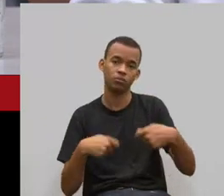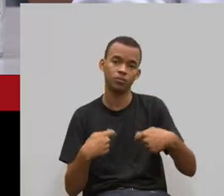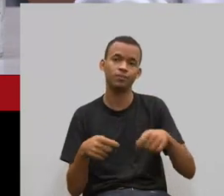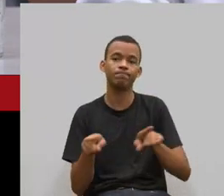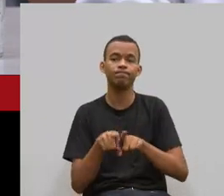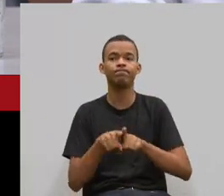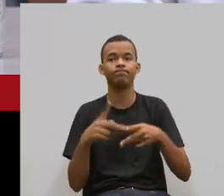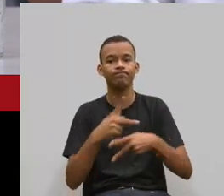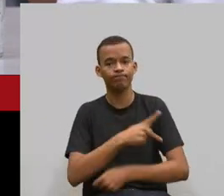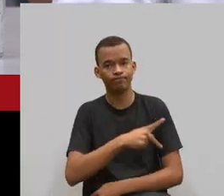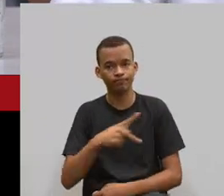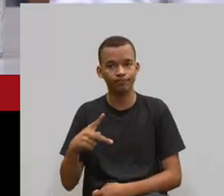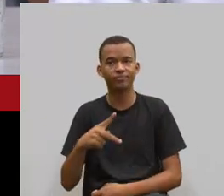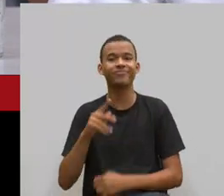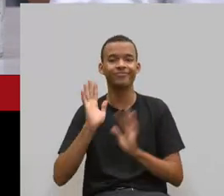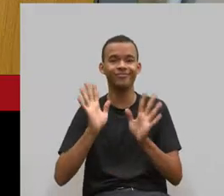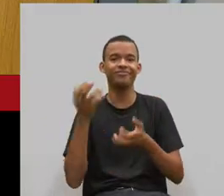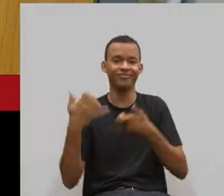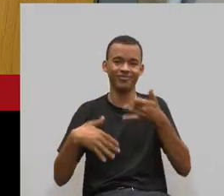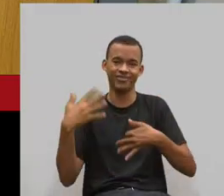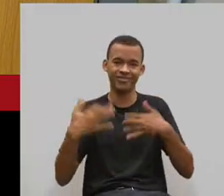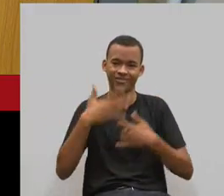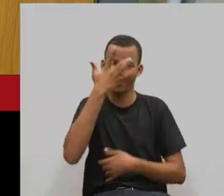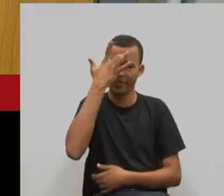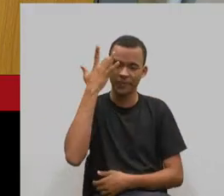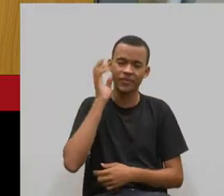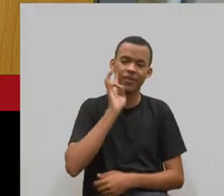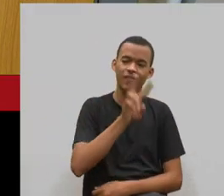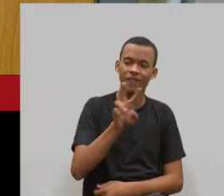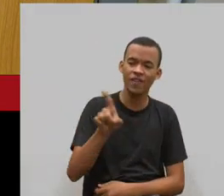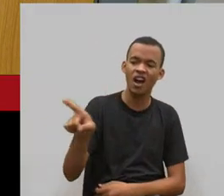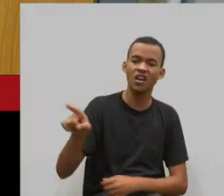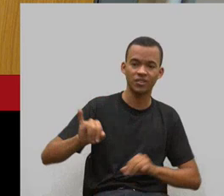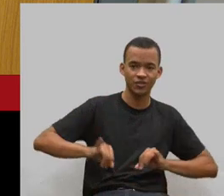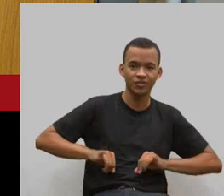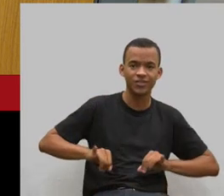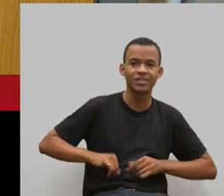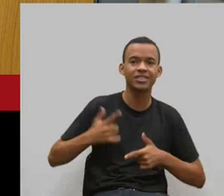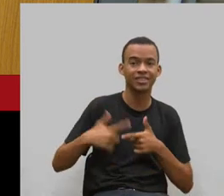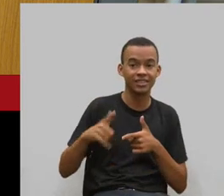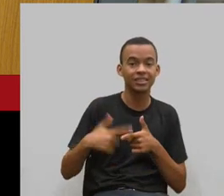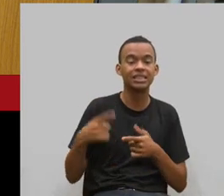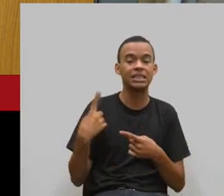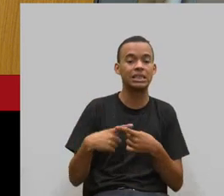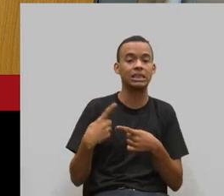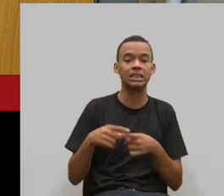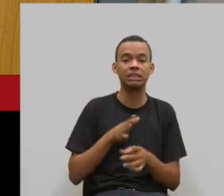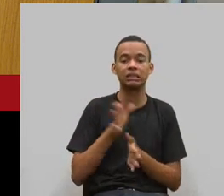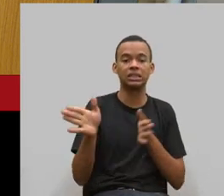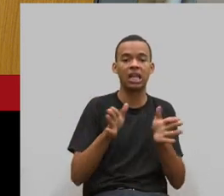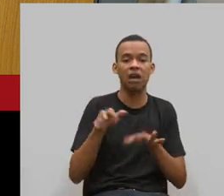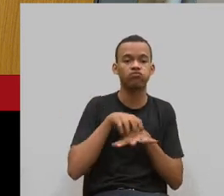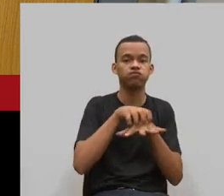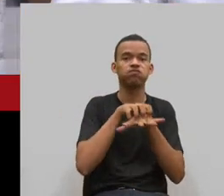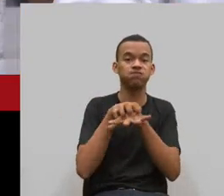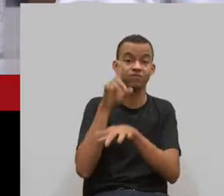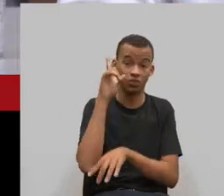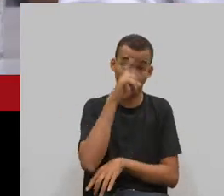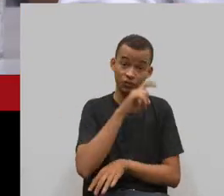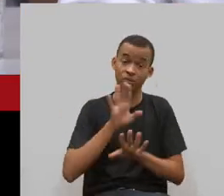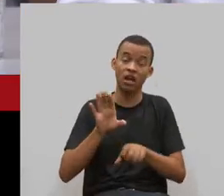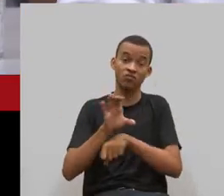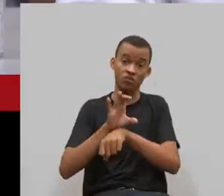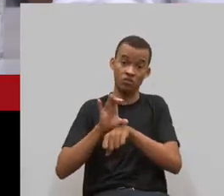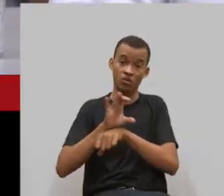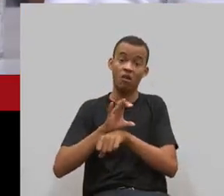que além de todo esse sofrimento pela falta de locomoção Lembrando que esse é um direito garantido na nossa Constituição Federal